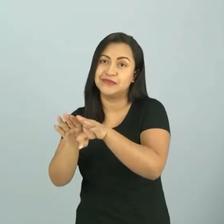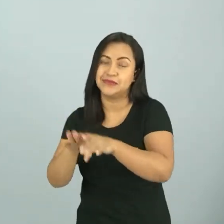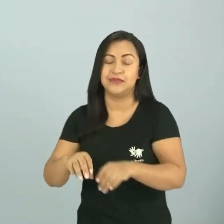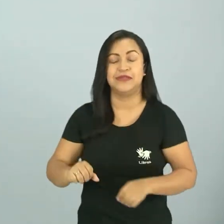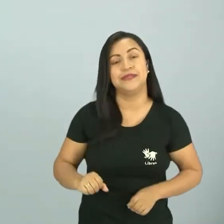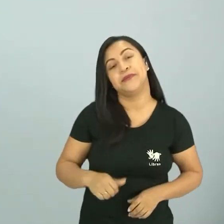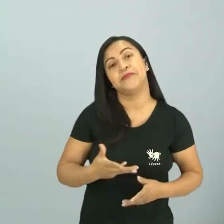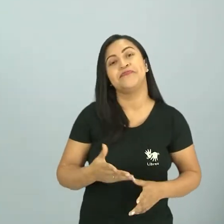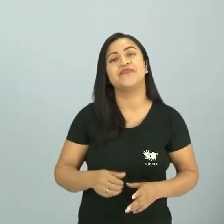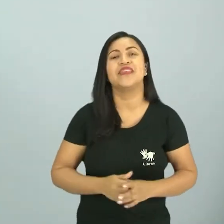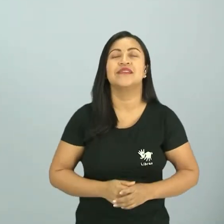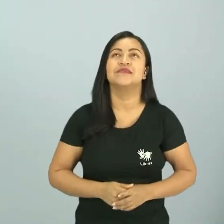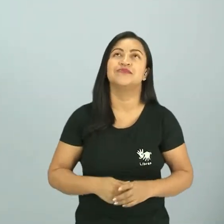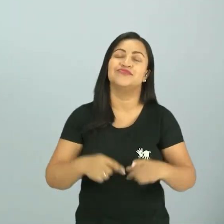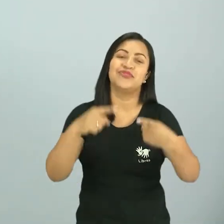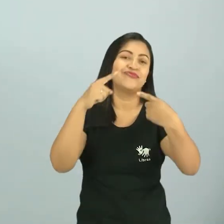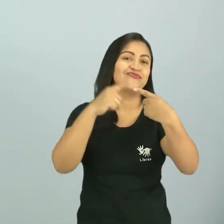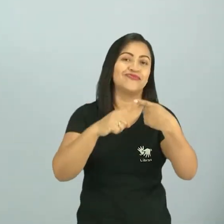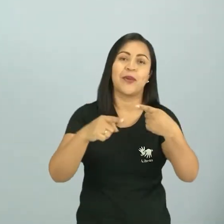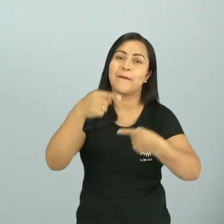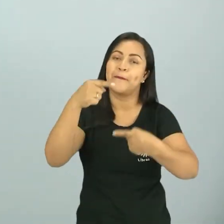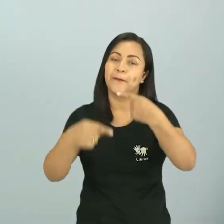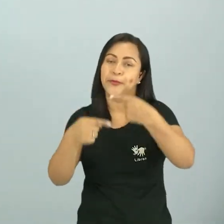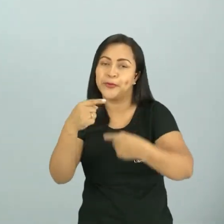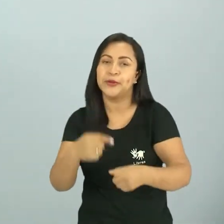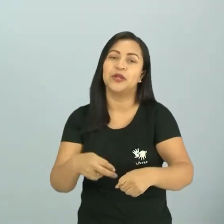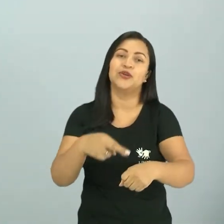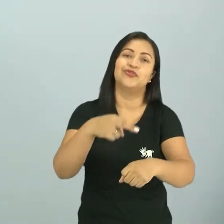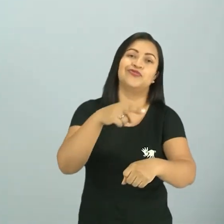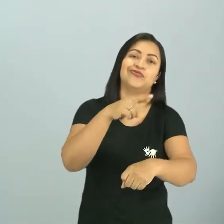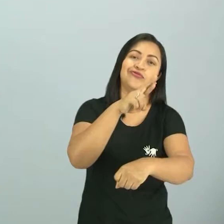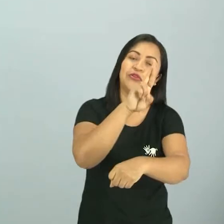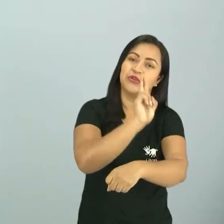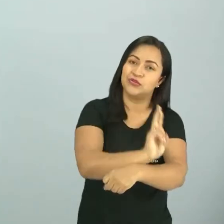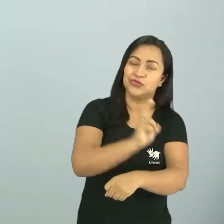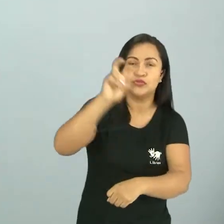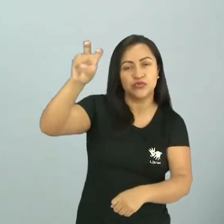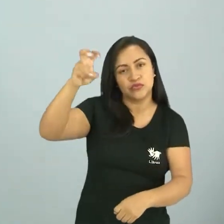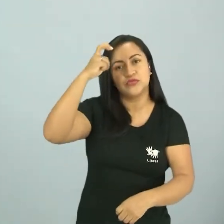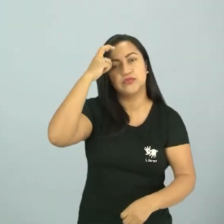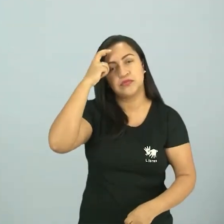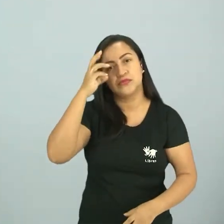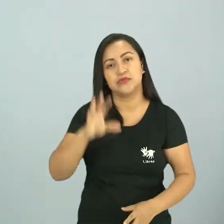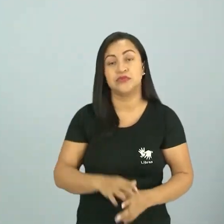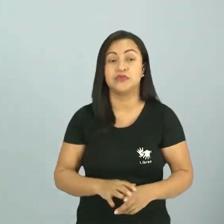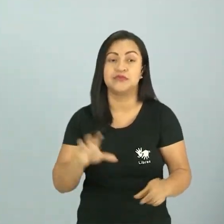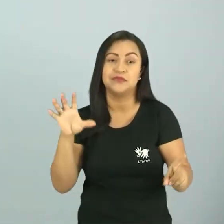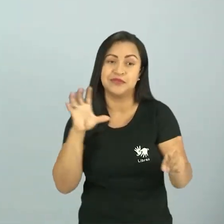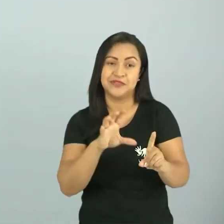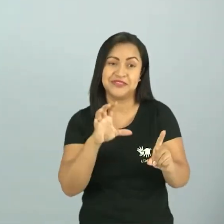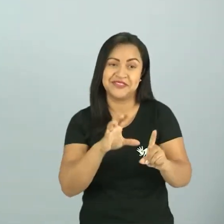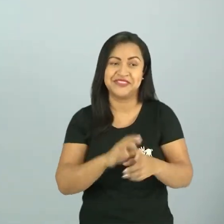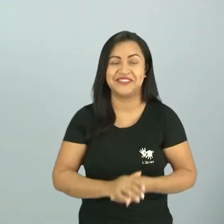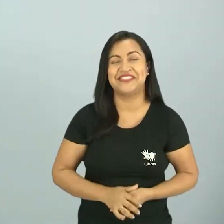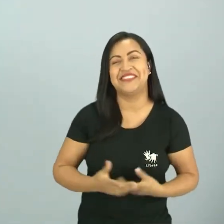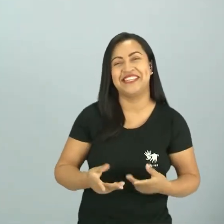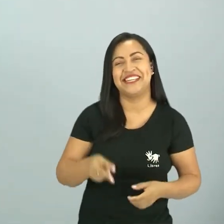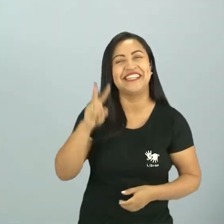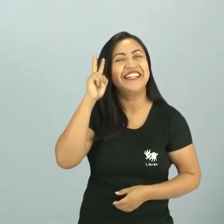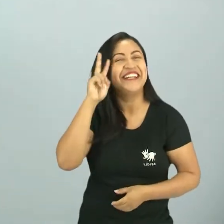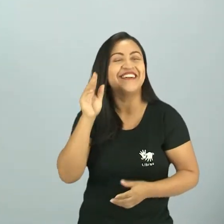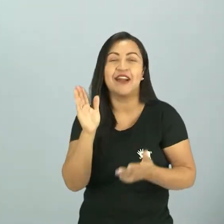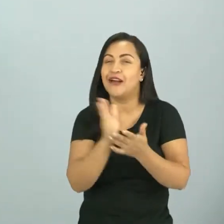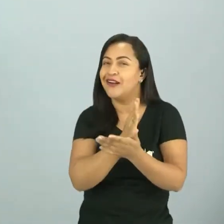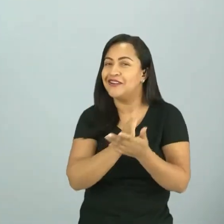físicas, culturais, religiosas, porque isso vai interferir no nosso assunto que eu estou trazendo hoje para vocês, tá? Então a gente vai lembrar algumas coisinhas,